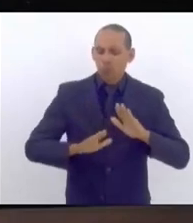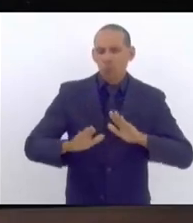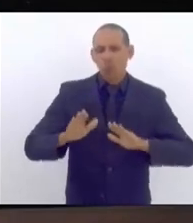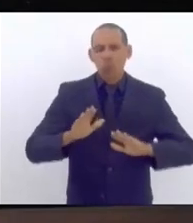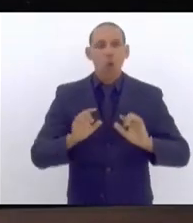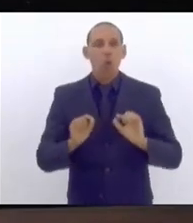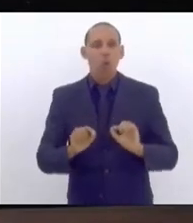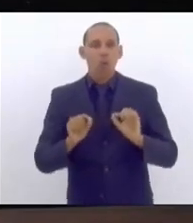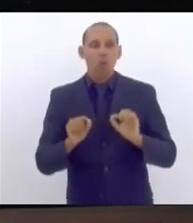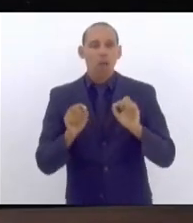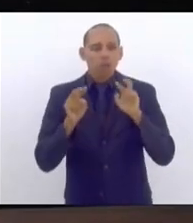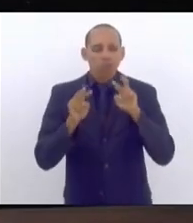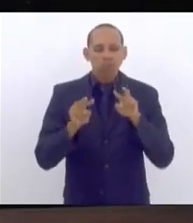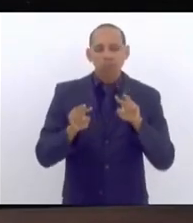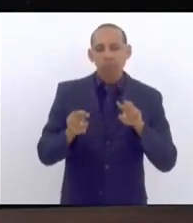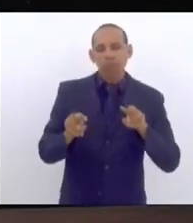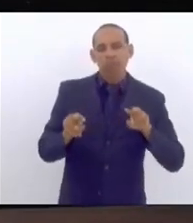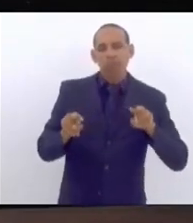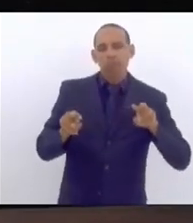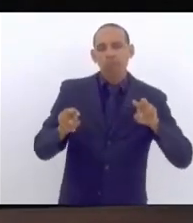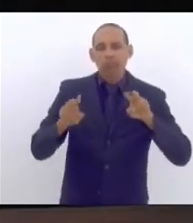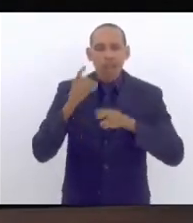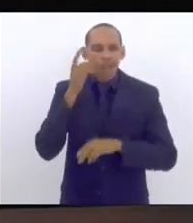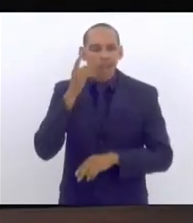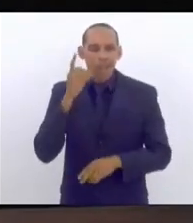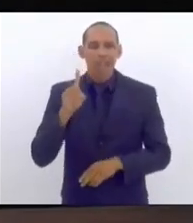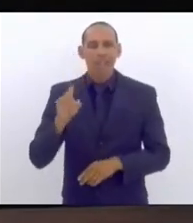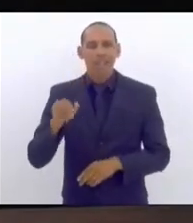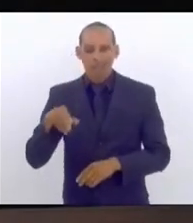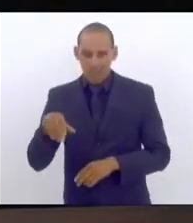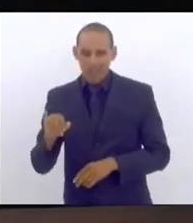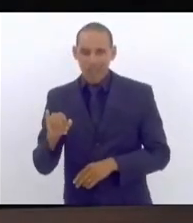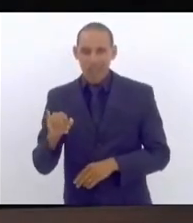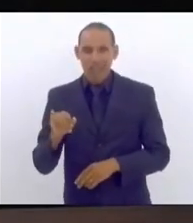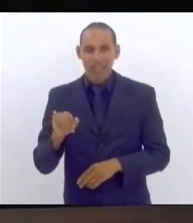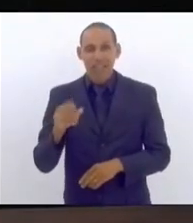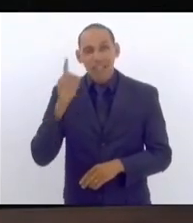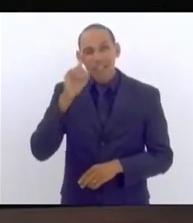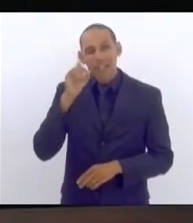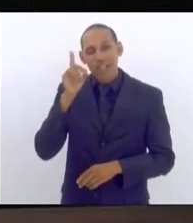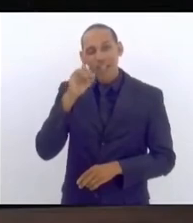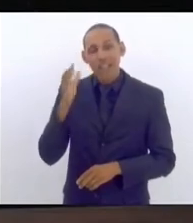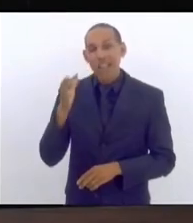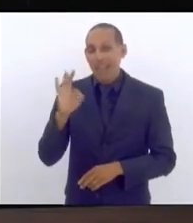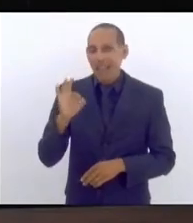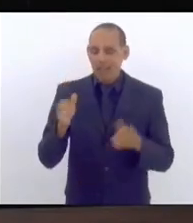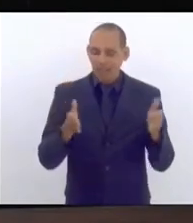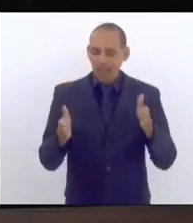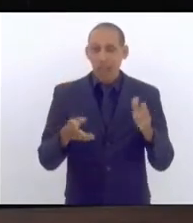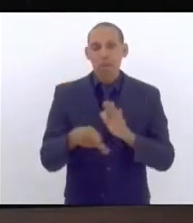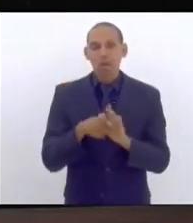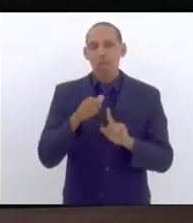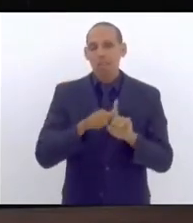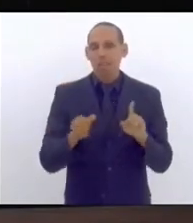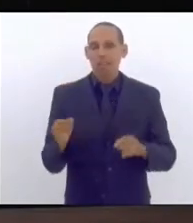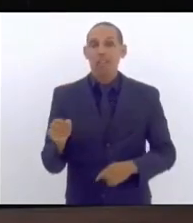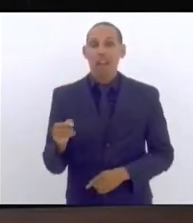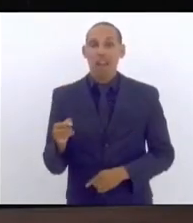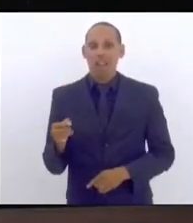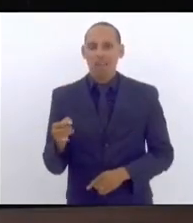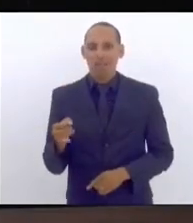de olhar, deputada Dani, os 10 primeiros dias de janeiro, porque ainda